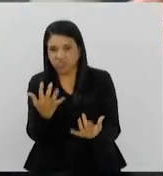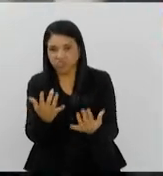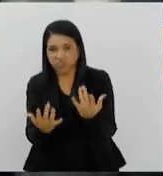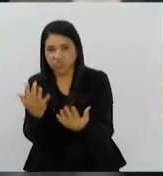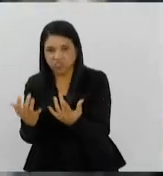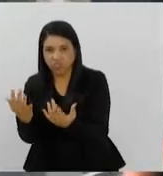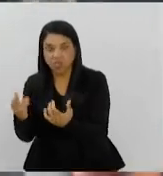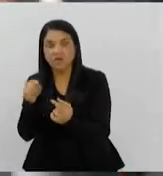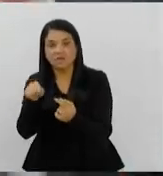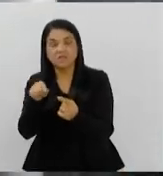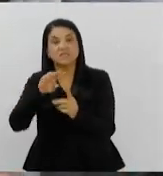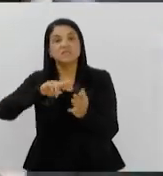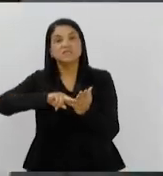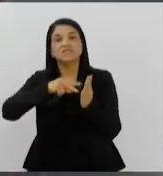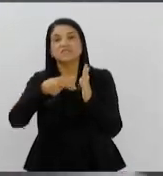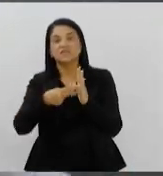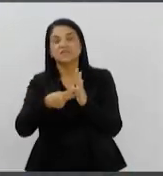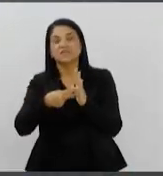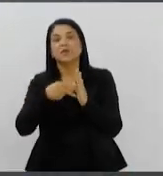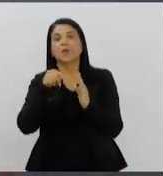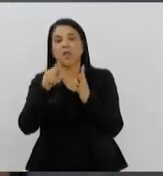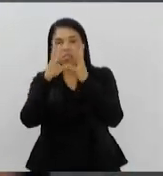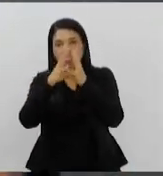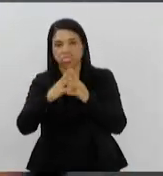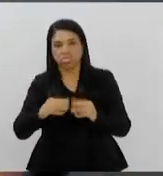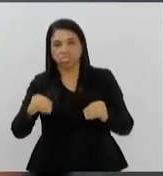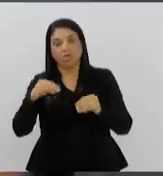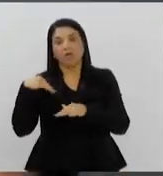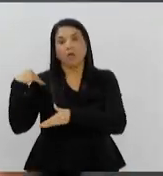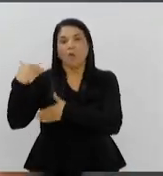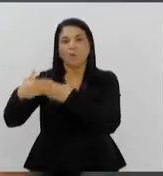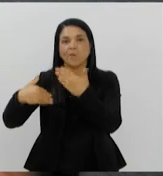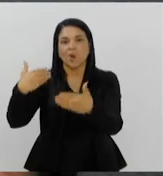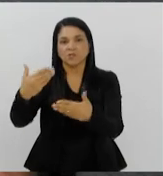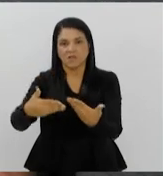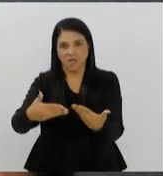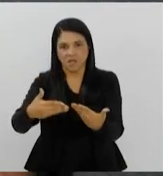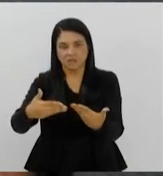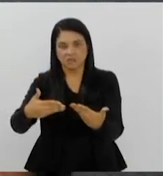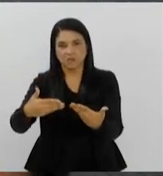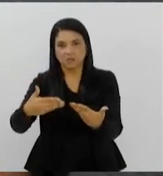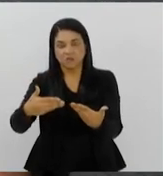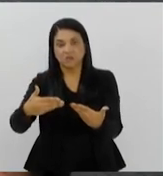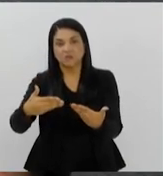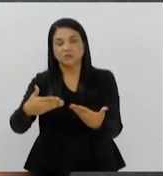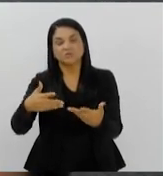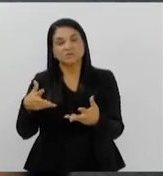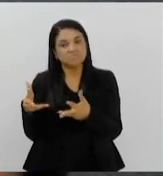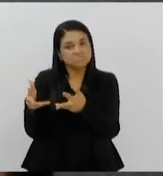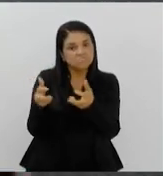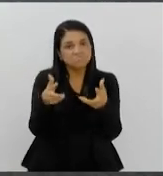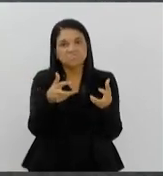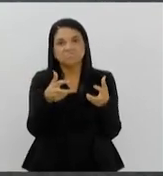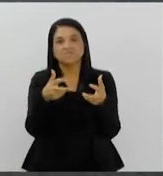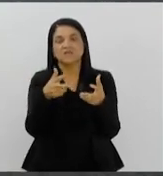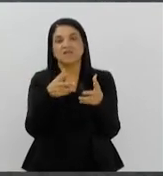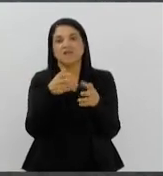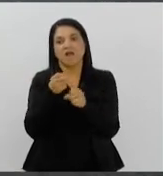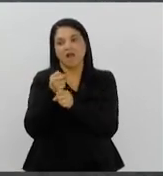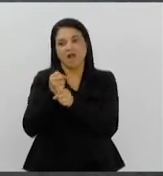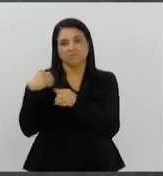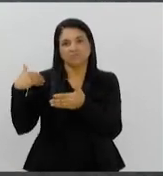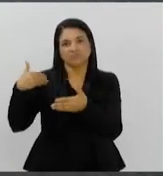uma degradação e uma aceleração desse processo que a gente vem observando